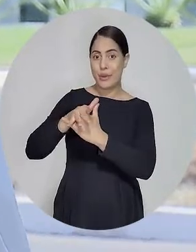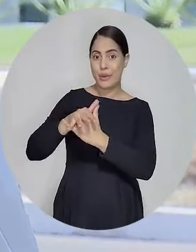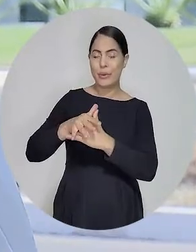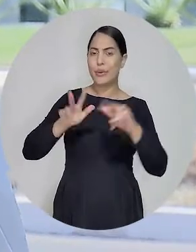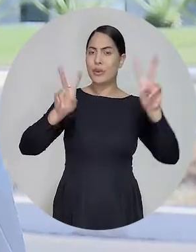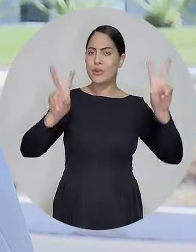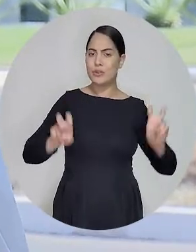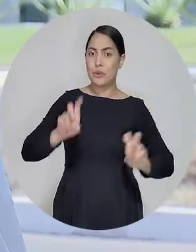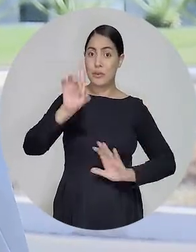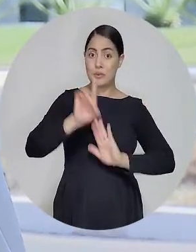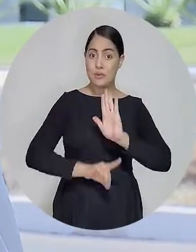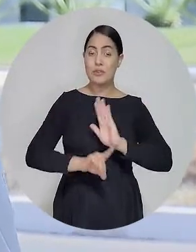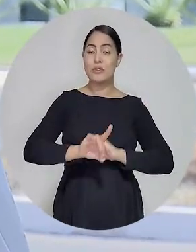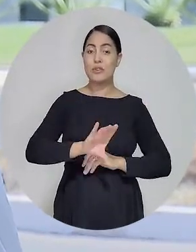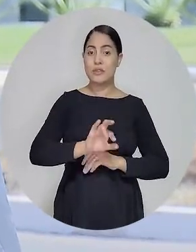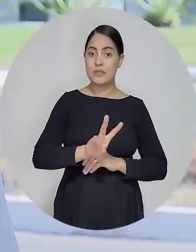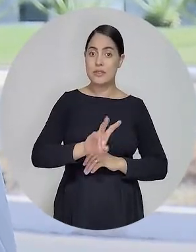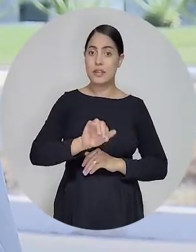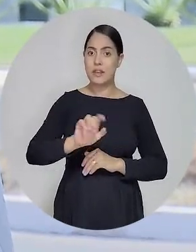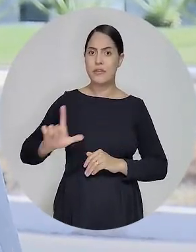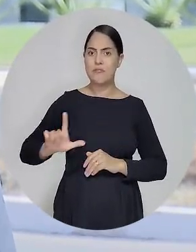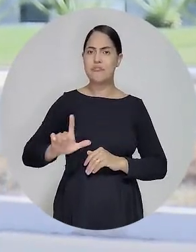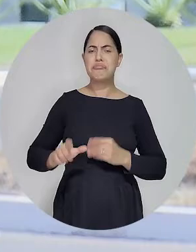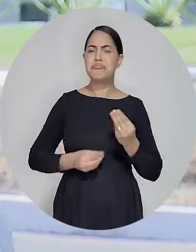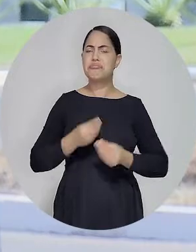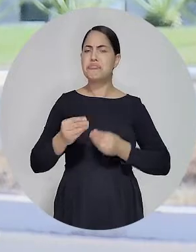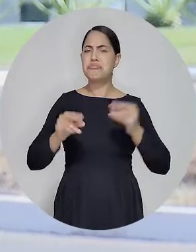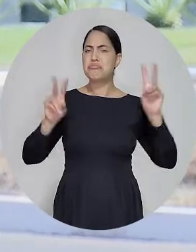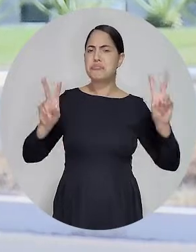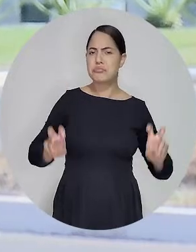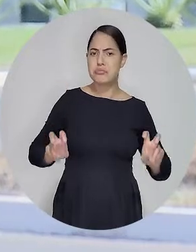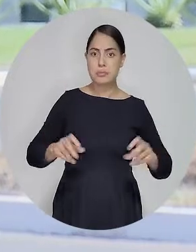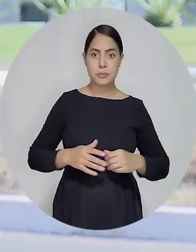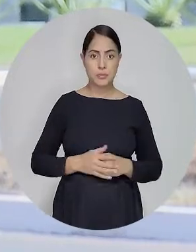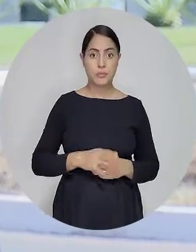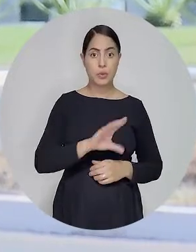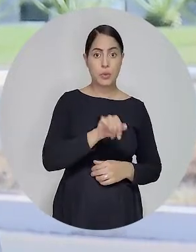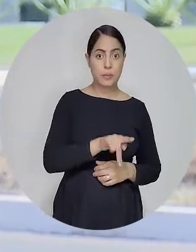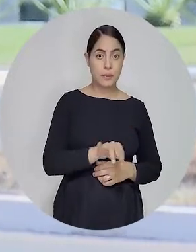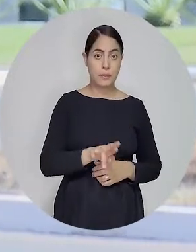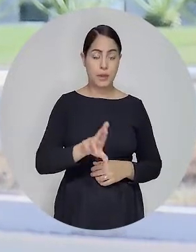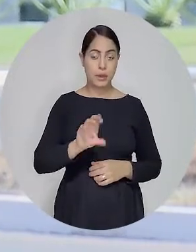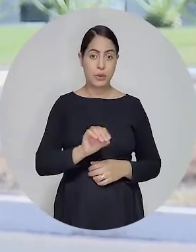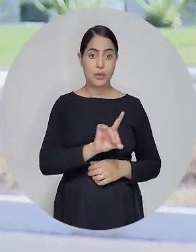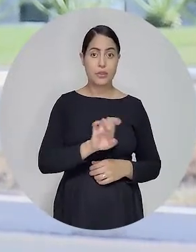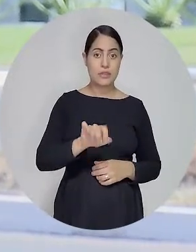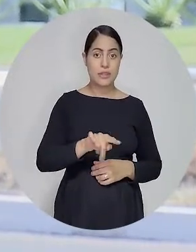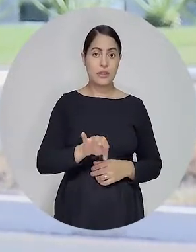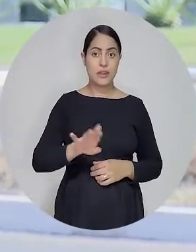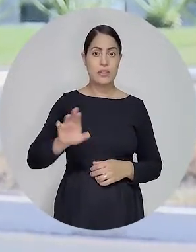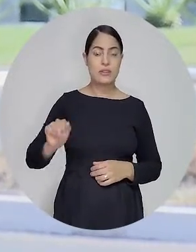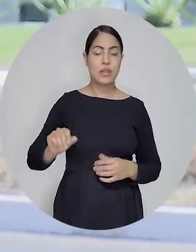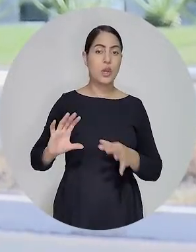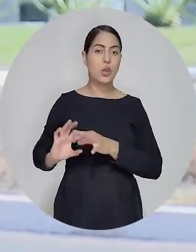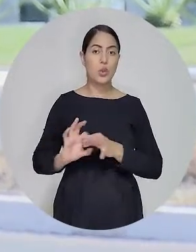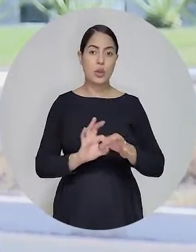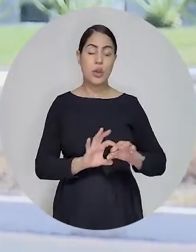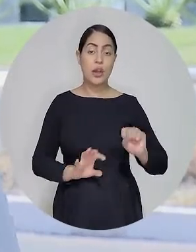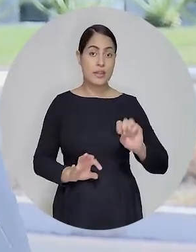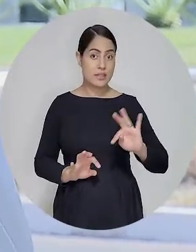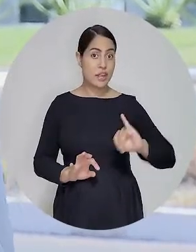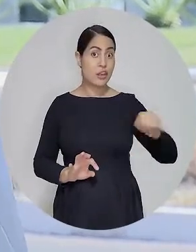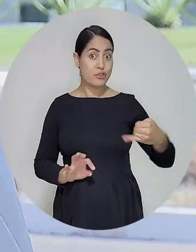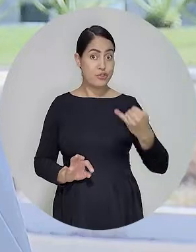pela Escola Superior de Advocacia Nacional. A temática, desta vez, tratou do cumprimento de sentença na visão